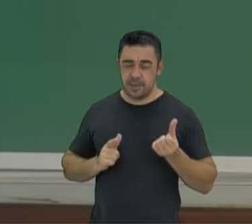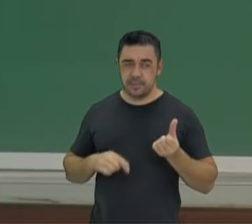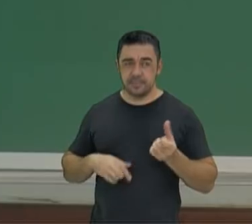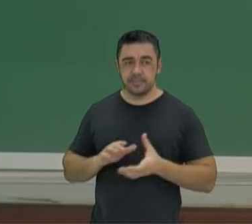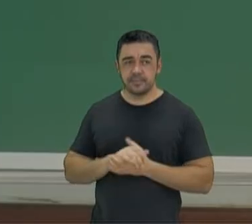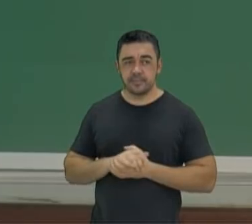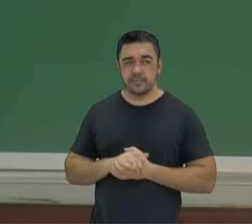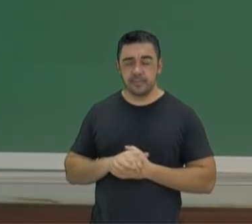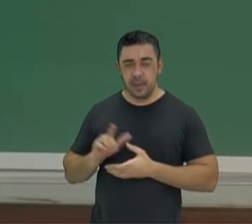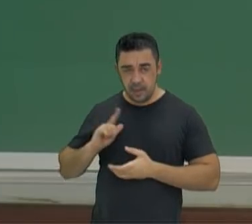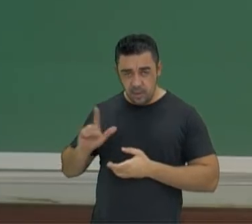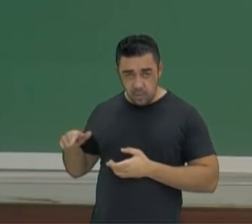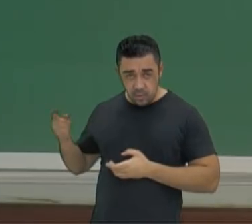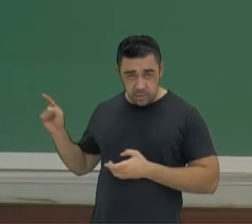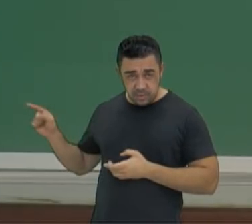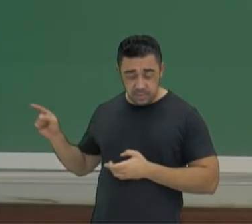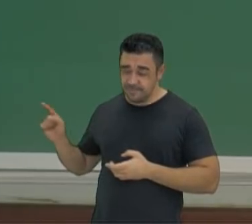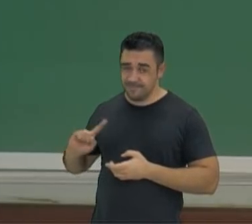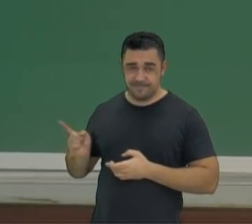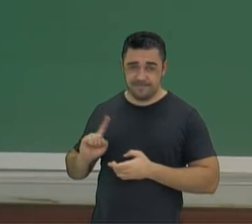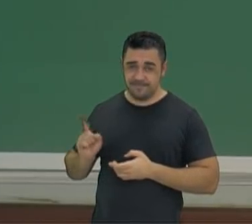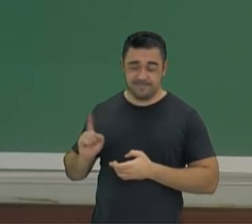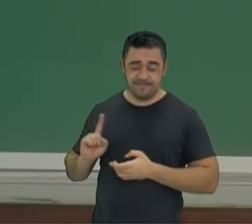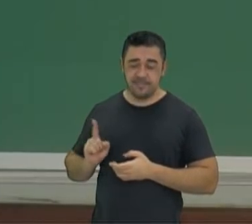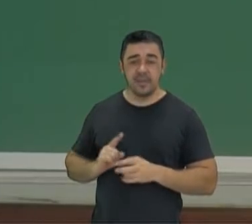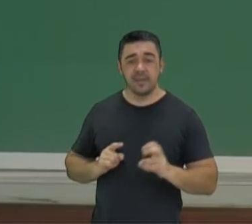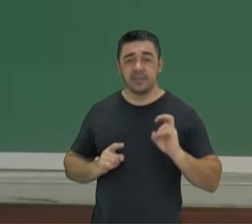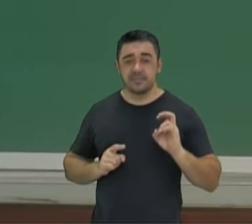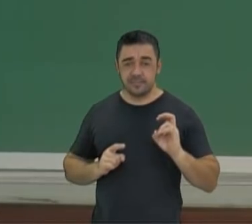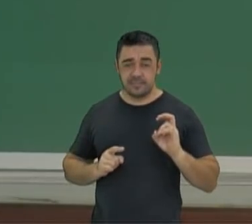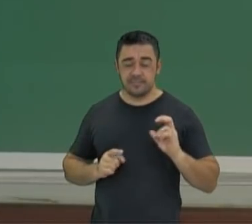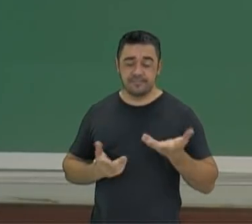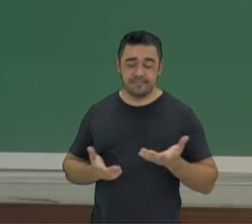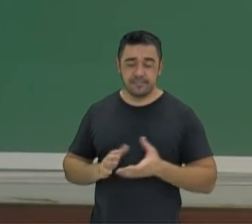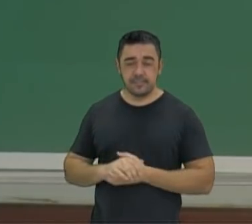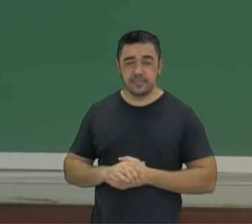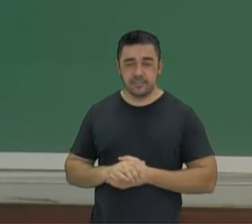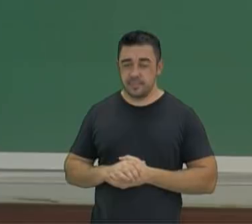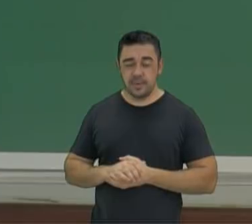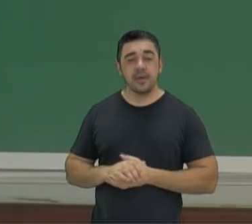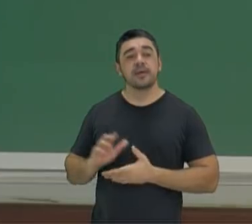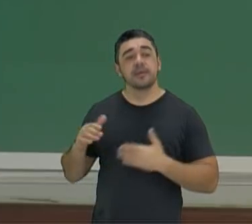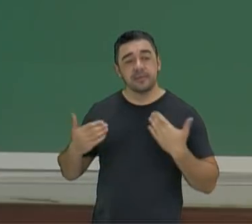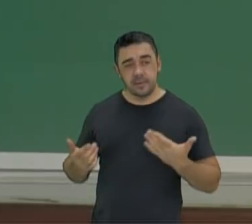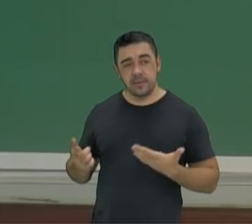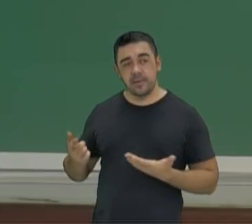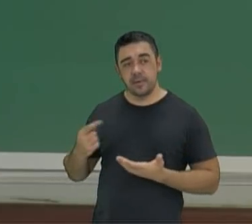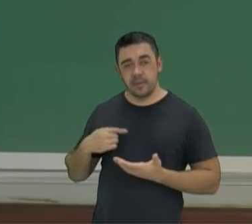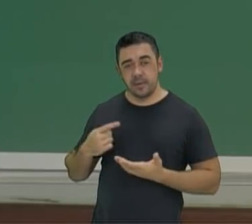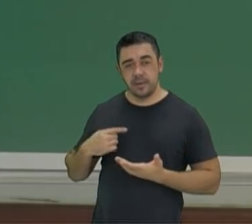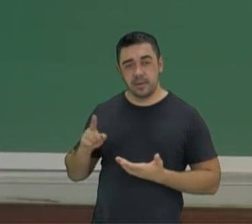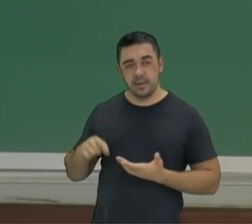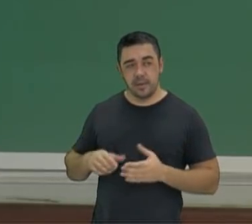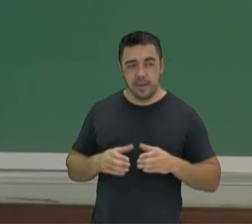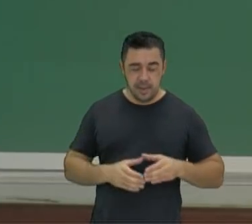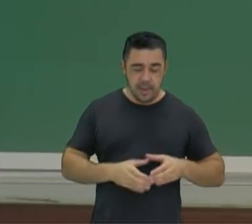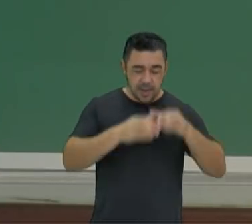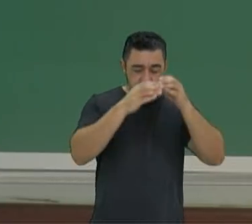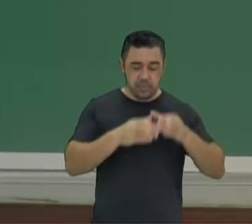hexágono. Pode ser essa base aqui, ó, 1, 2, 3, 4, 5. Também não. Ó, prisma